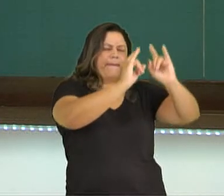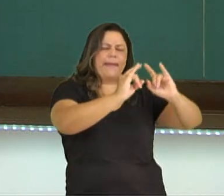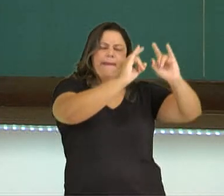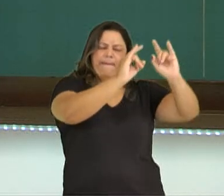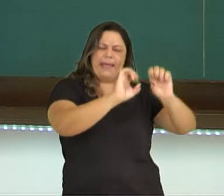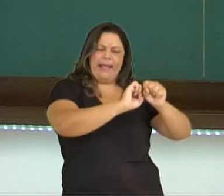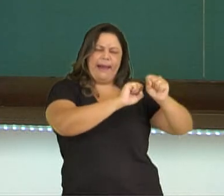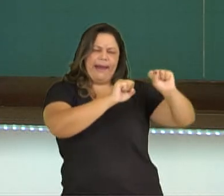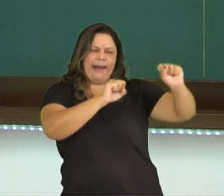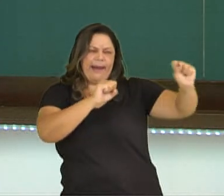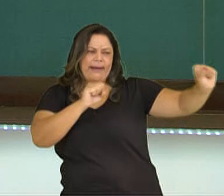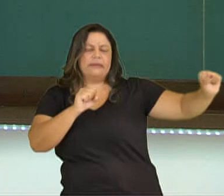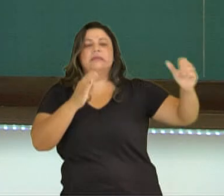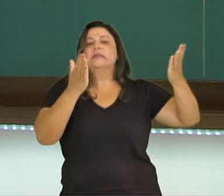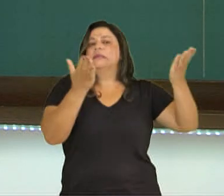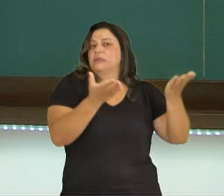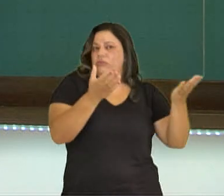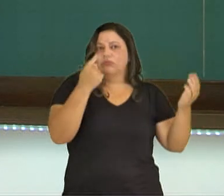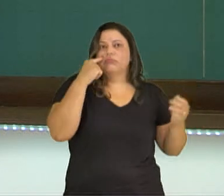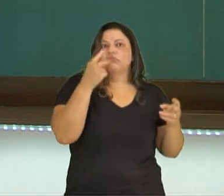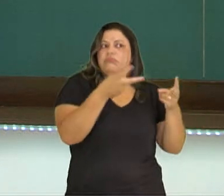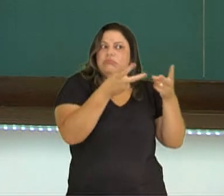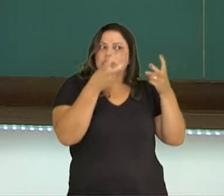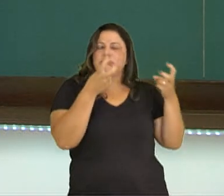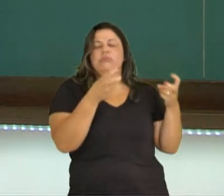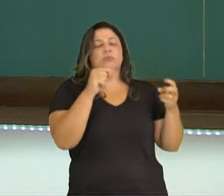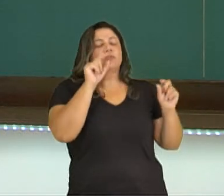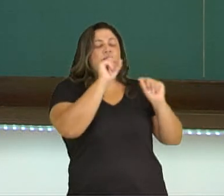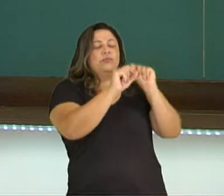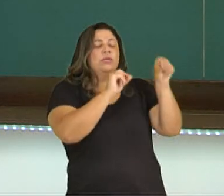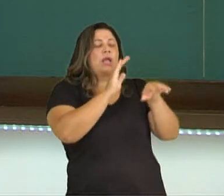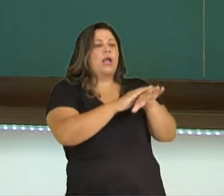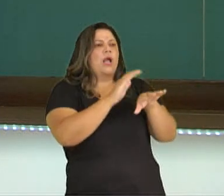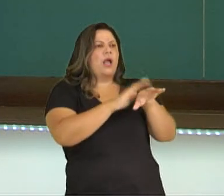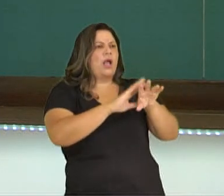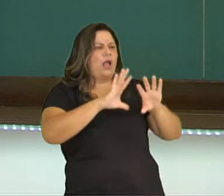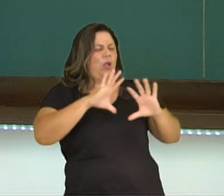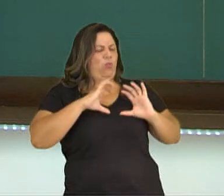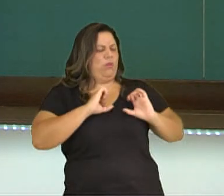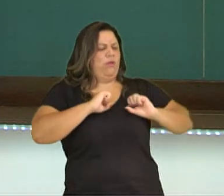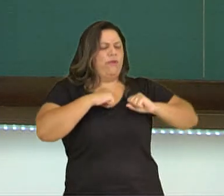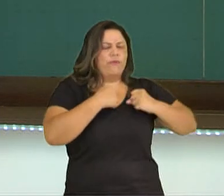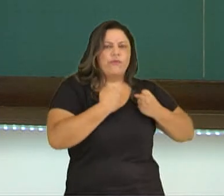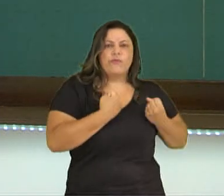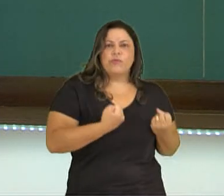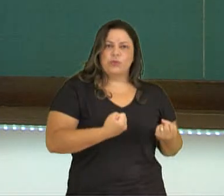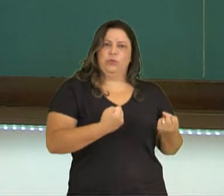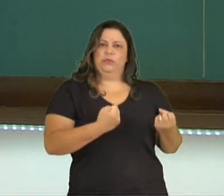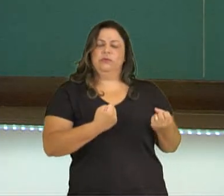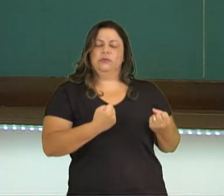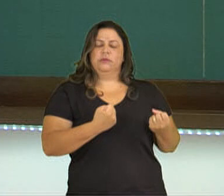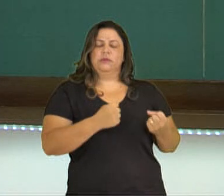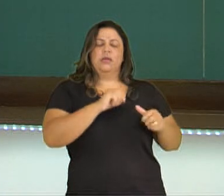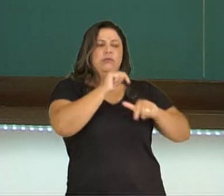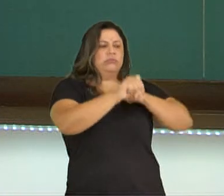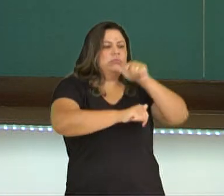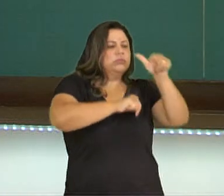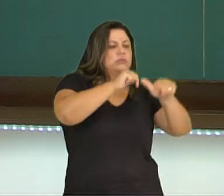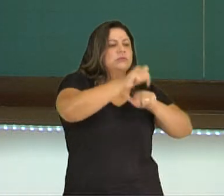já sugerem para nós que foi empregado ali uma força muito grande, muito trabalho